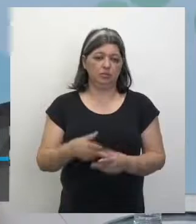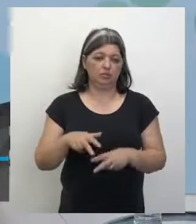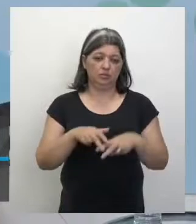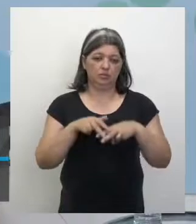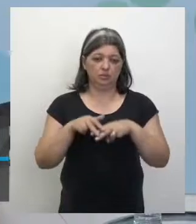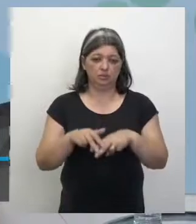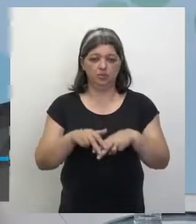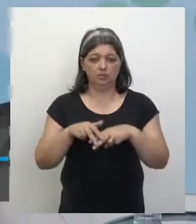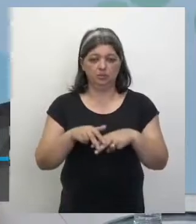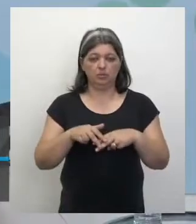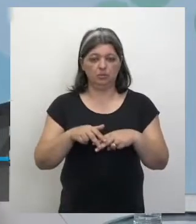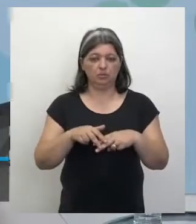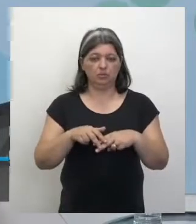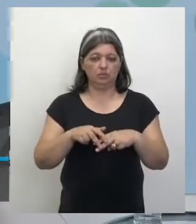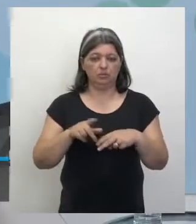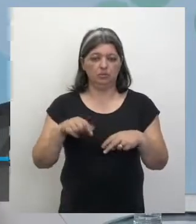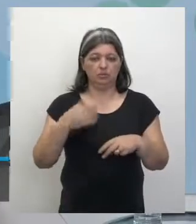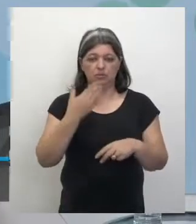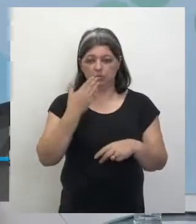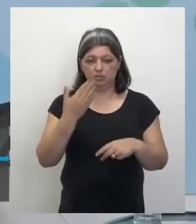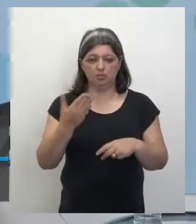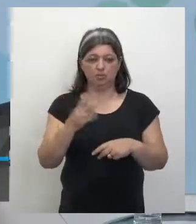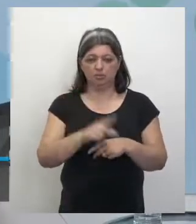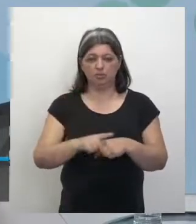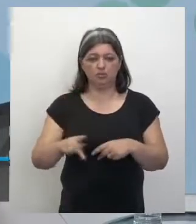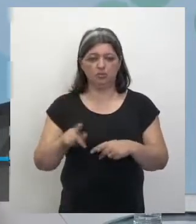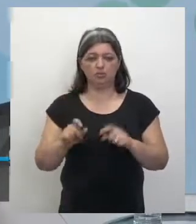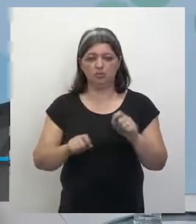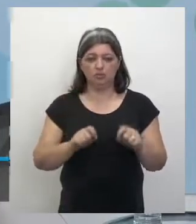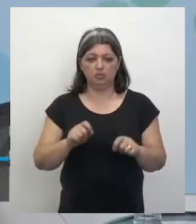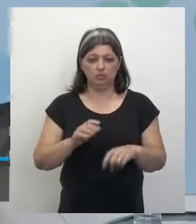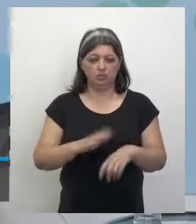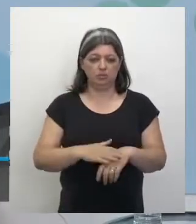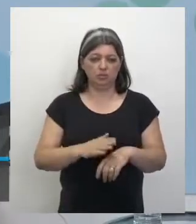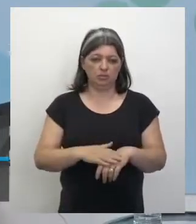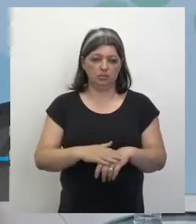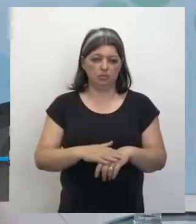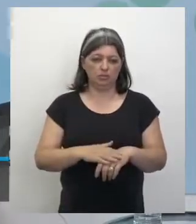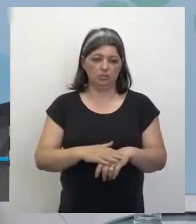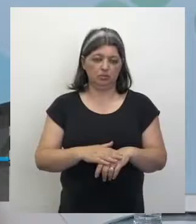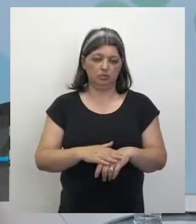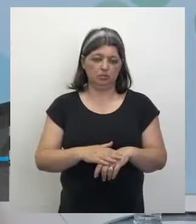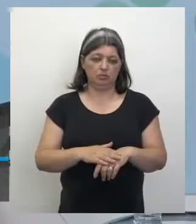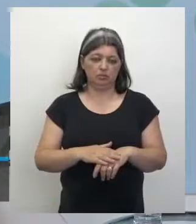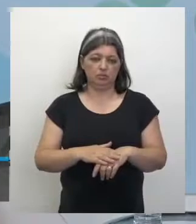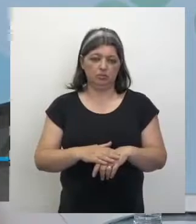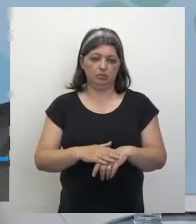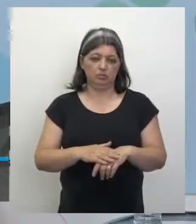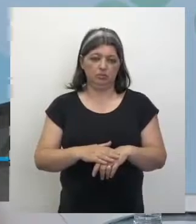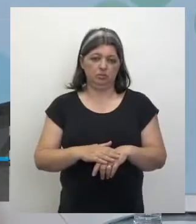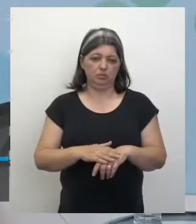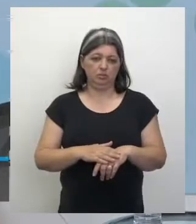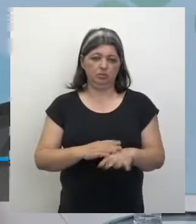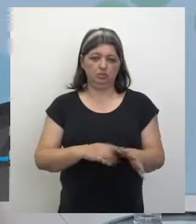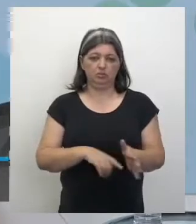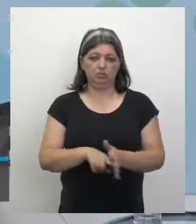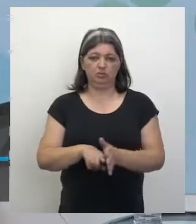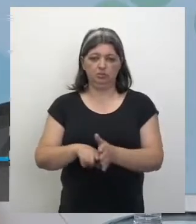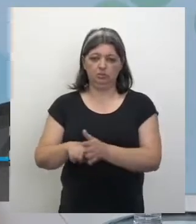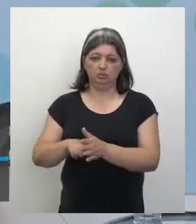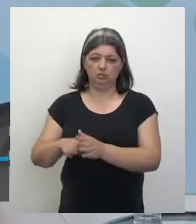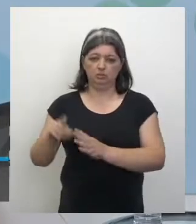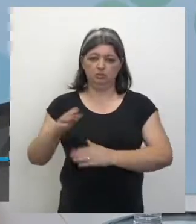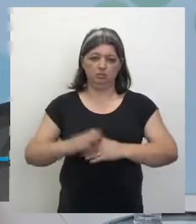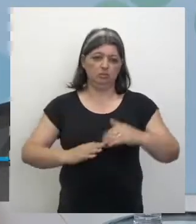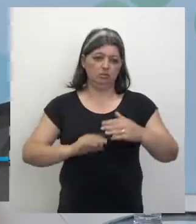Então, o que nós solicitamos ao professor Marcelo foi que ele pegasse uma habilidade, né,